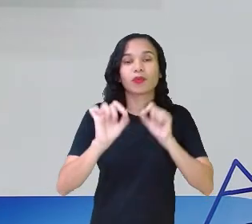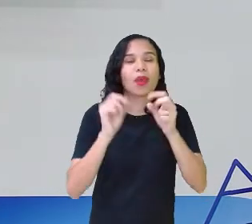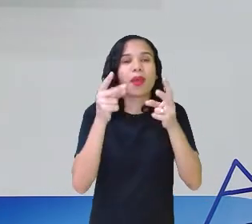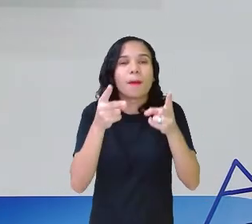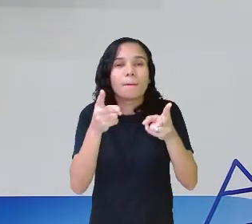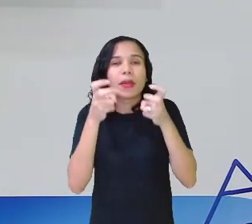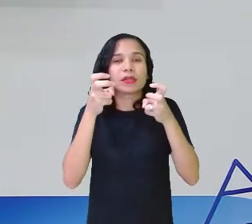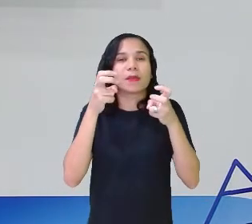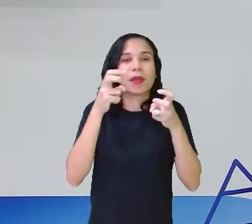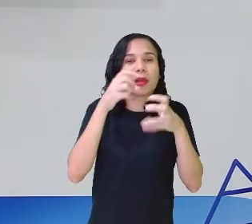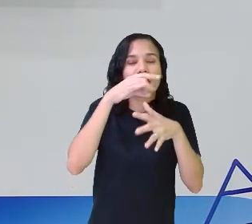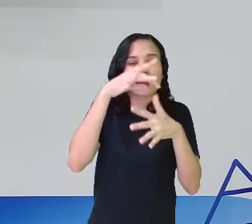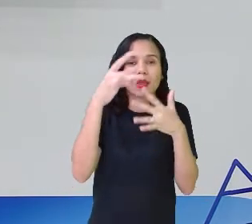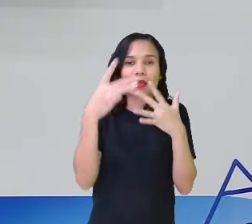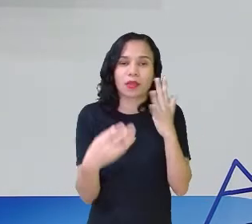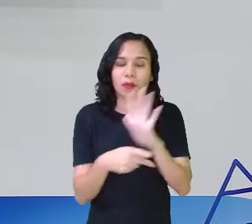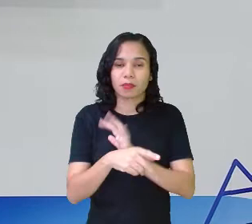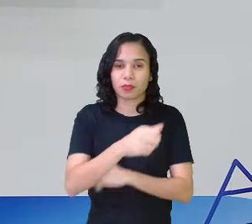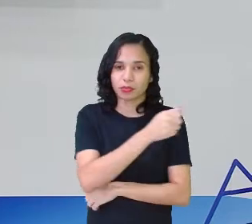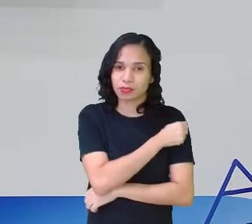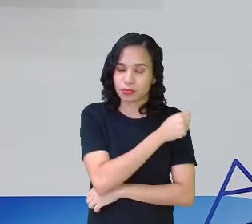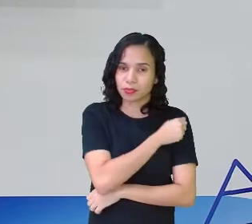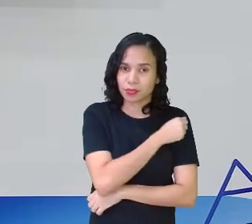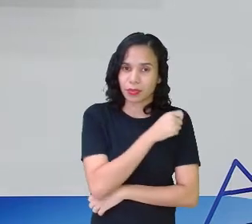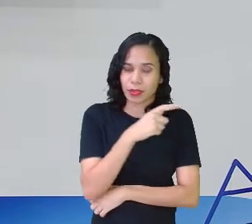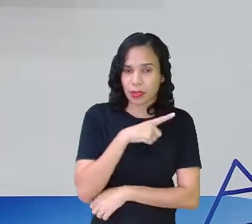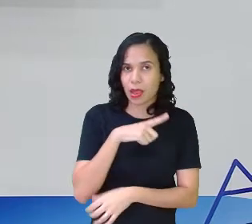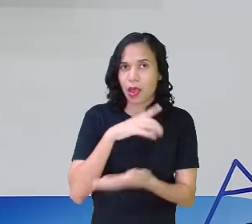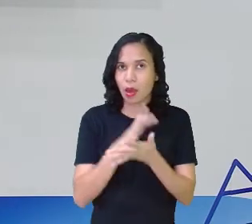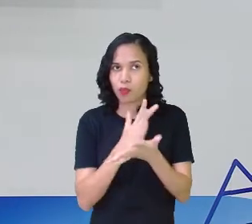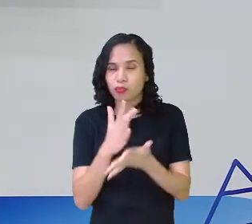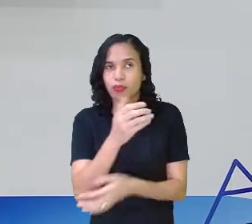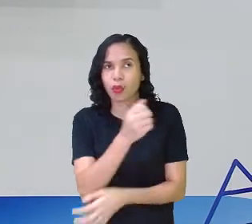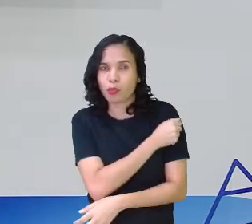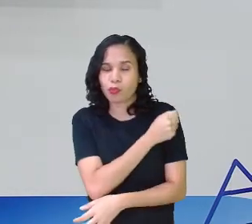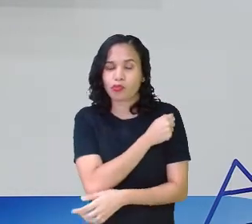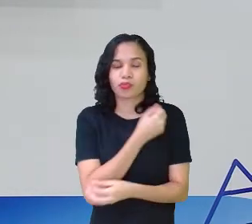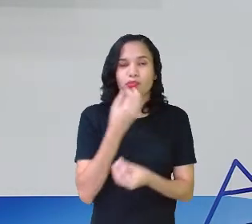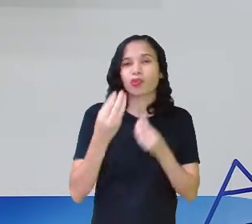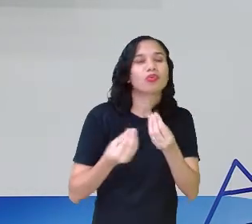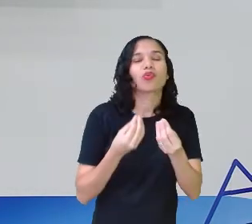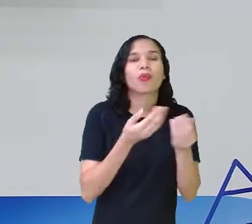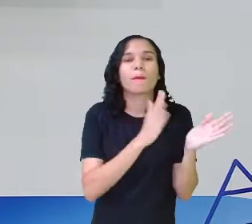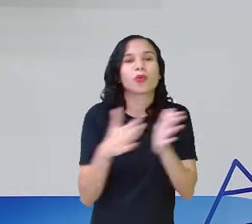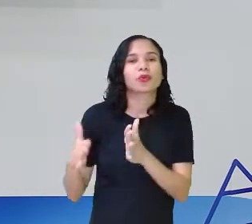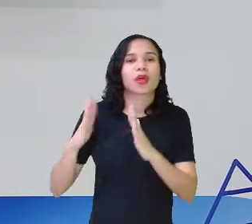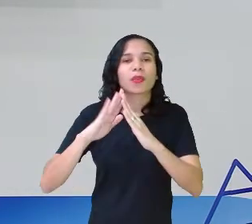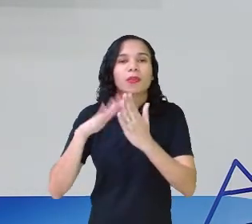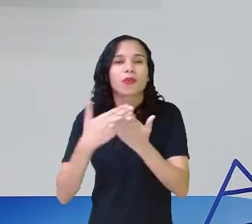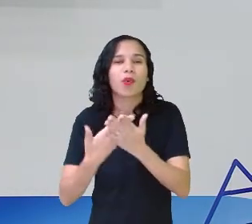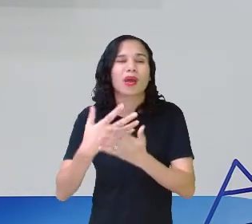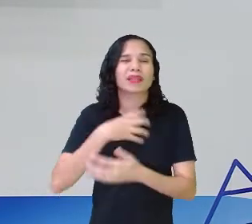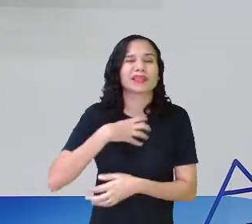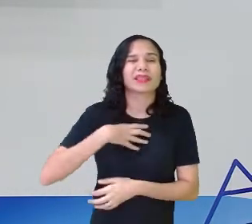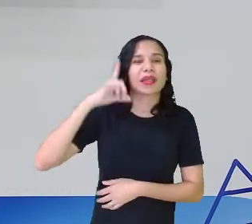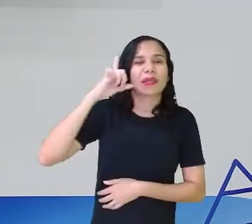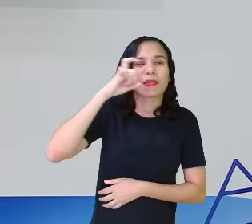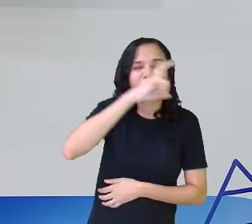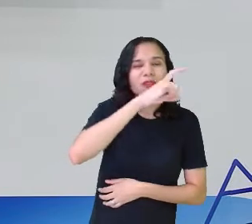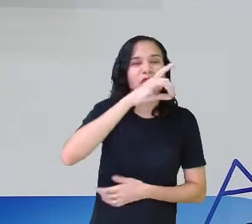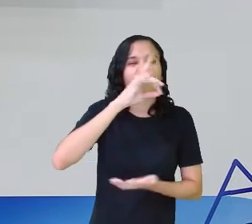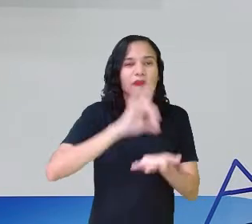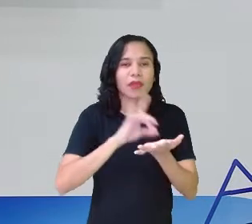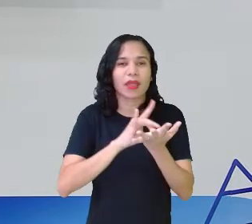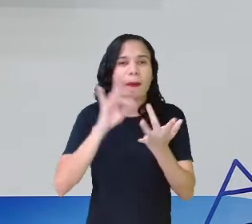as propensões dos estudantes. Alguns estudantes que, no seu percurso escolar, sentiam uma dificuldade muito grande, né,